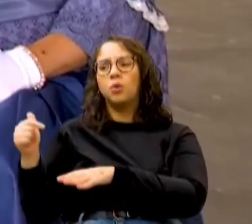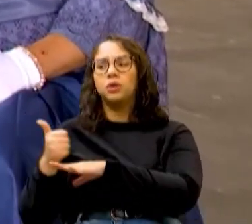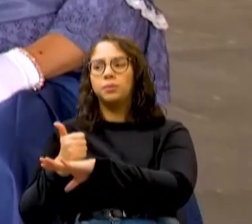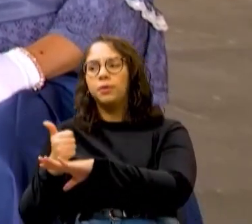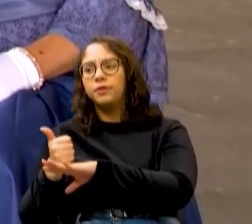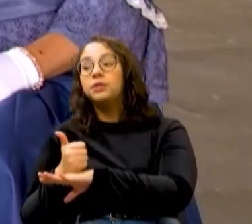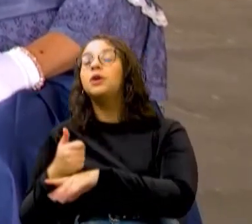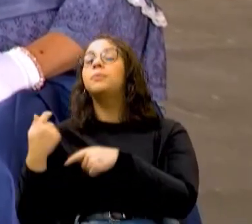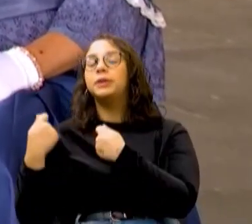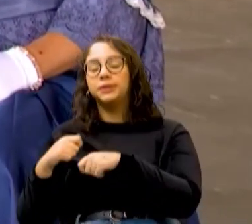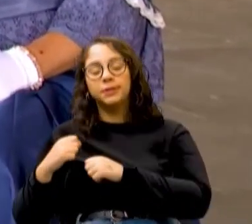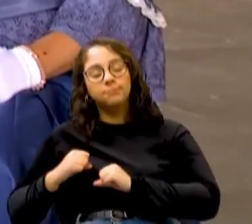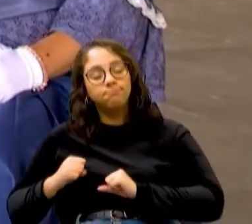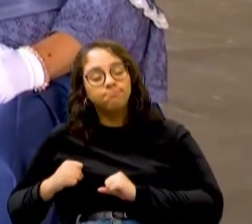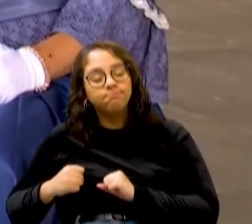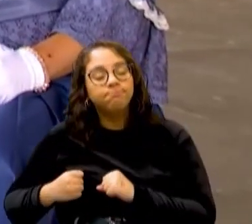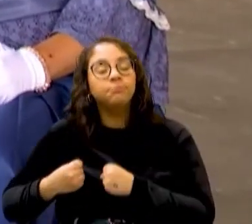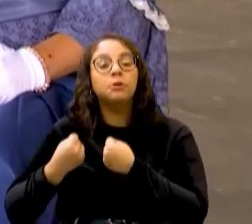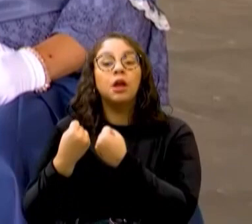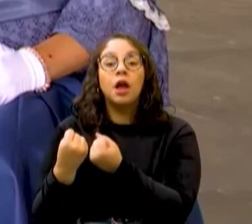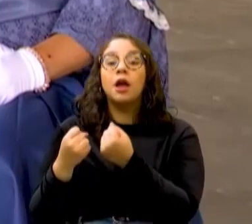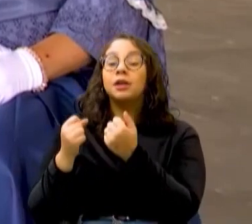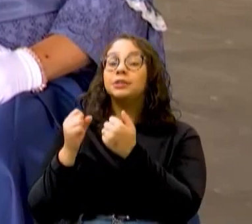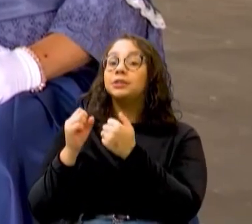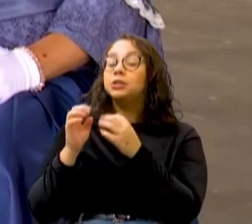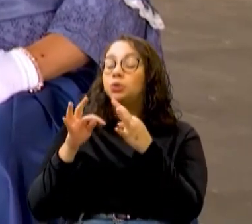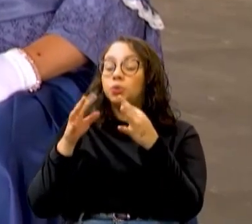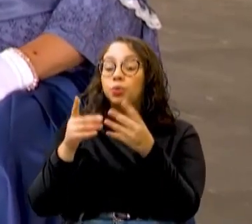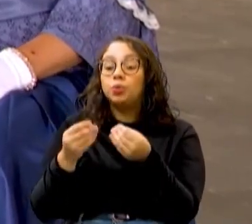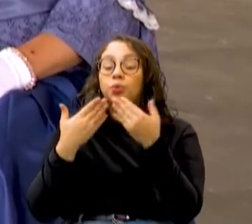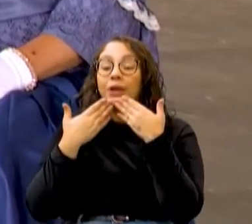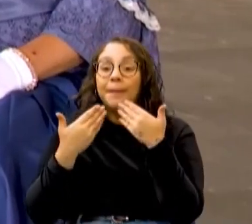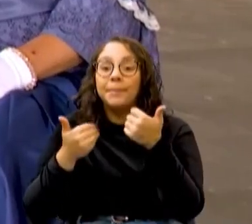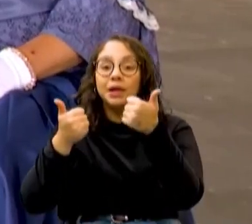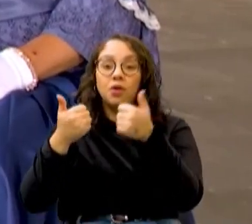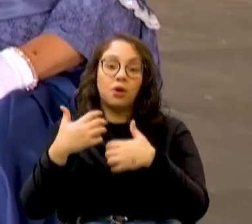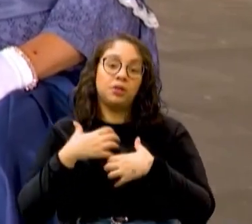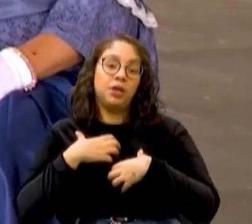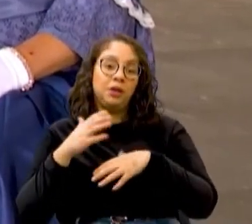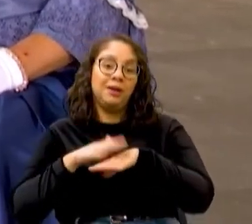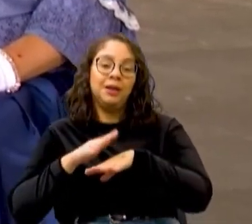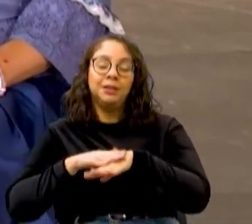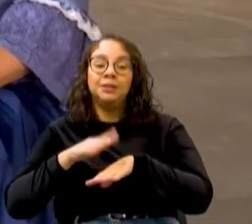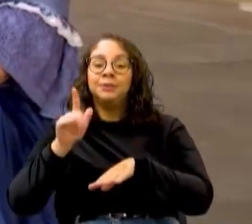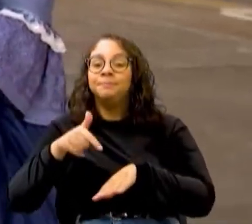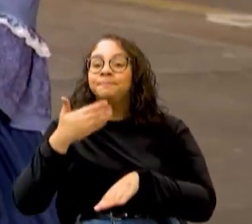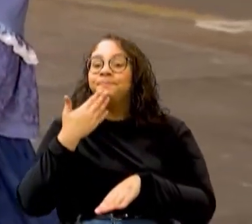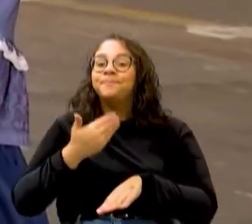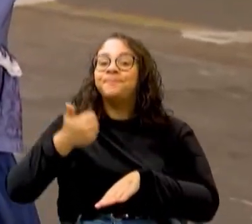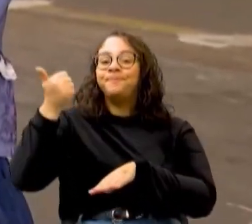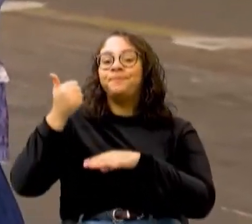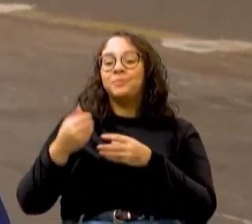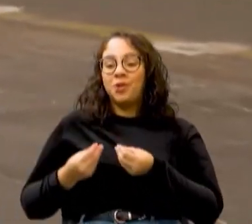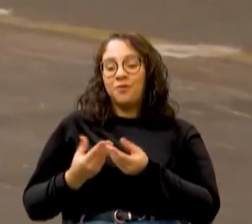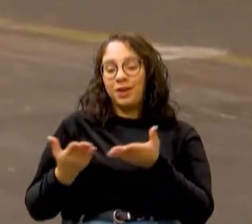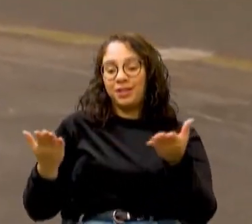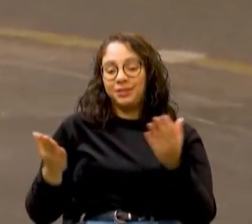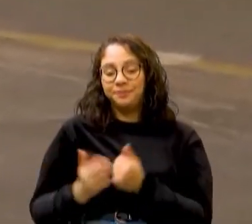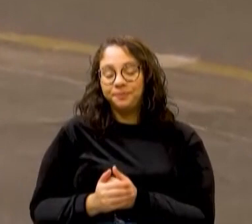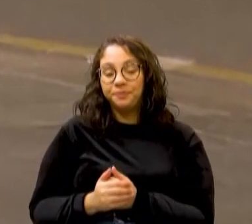outra profissão mas sim pena e fazer tudo da melhor maneira possível oferecendo o seu melhor